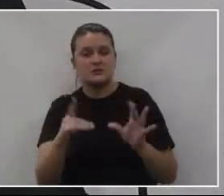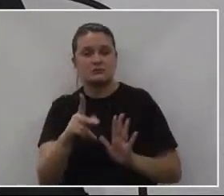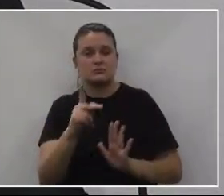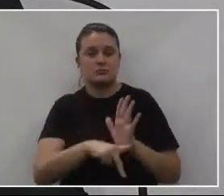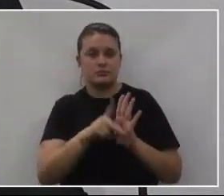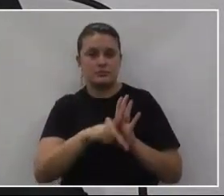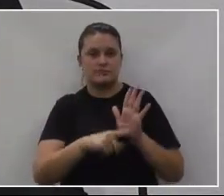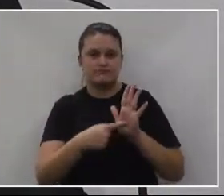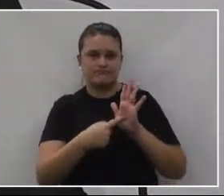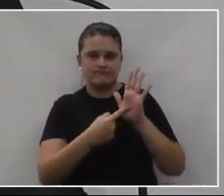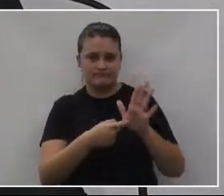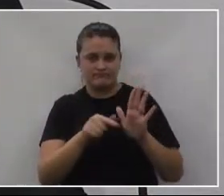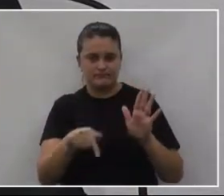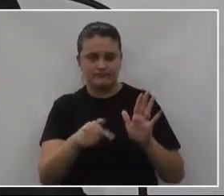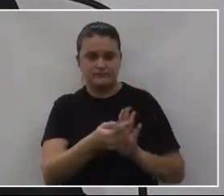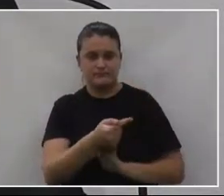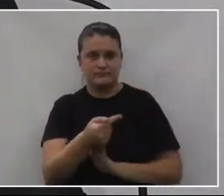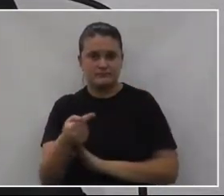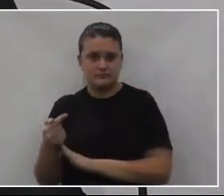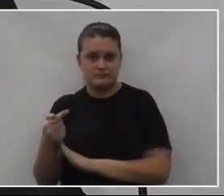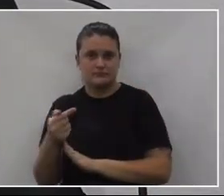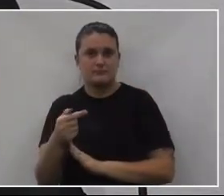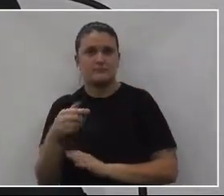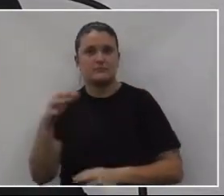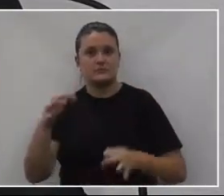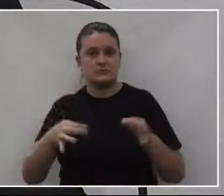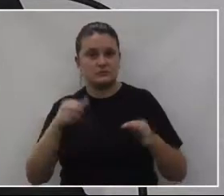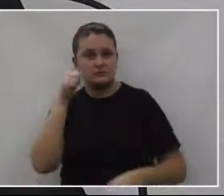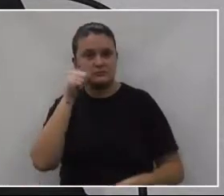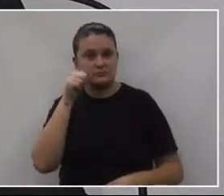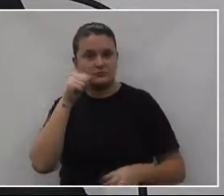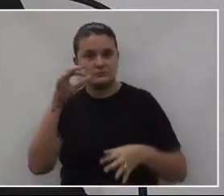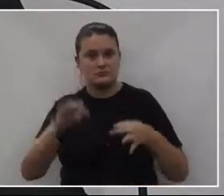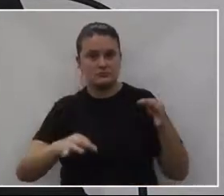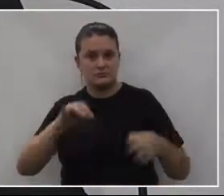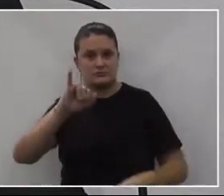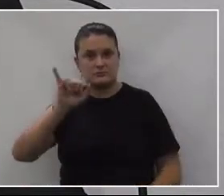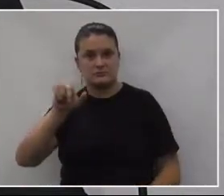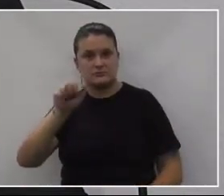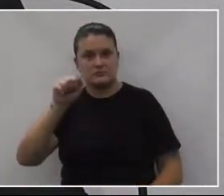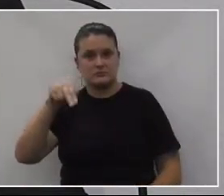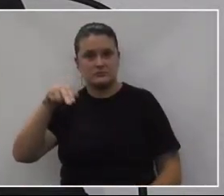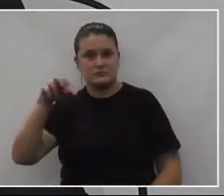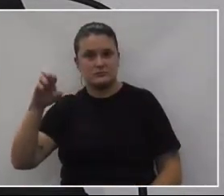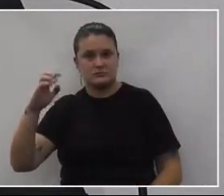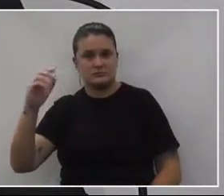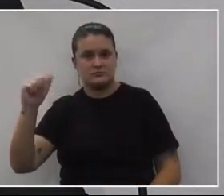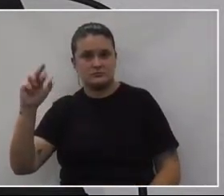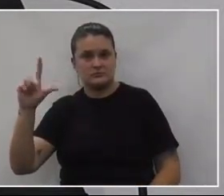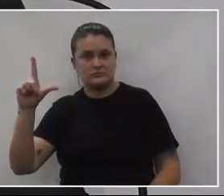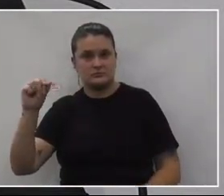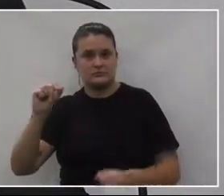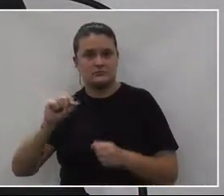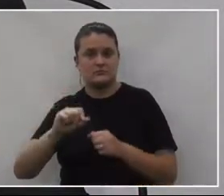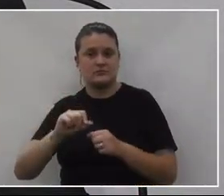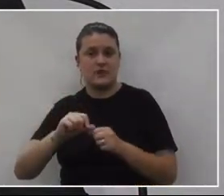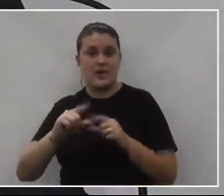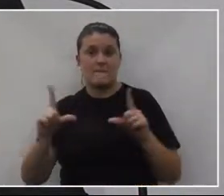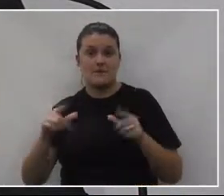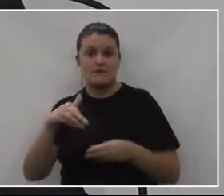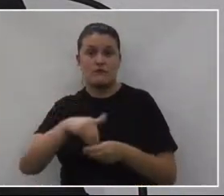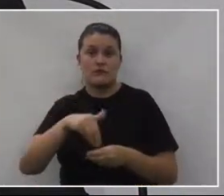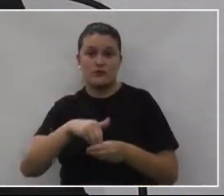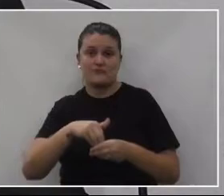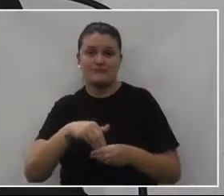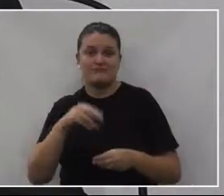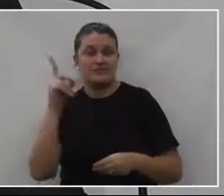A apresentação é nessa semana, inclusive a Jane Carla, juíza de direito, deve marcar para os próximos dias a votação. Não está